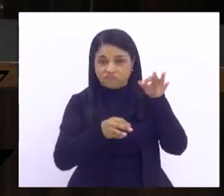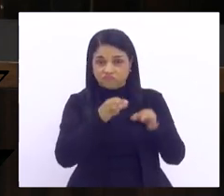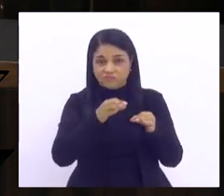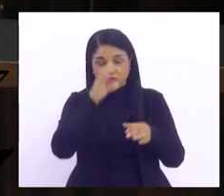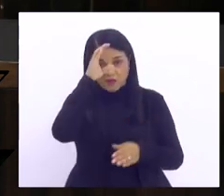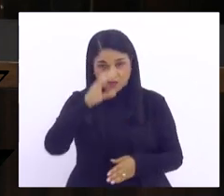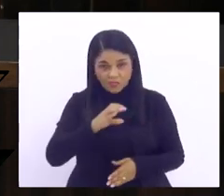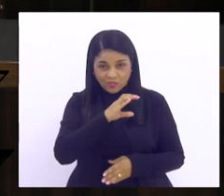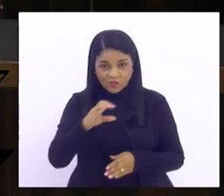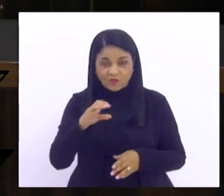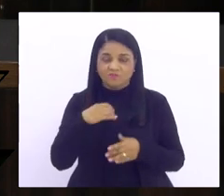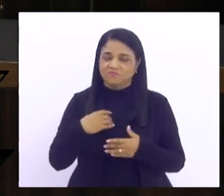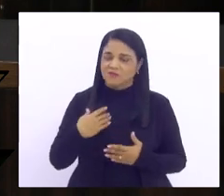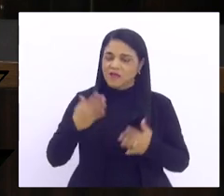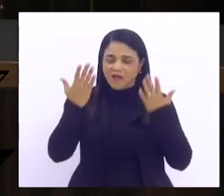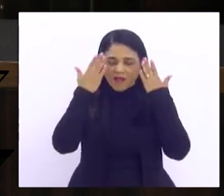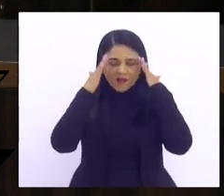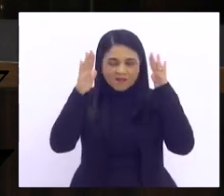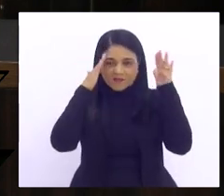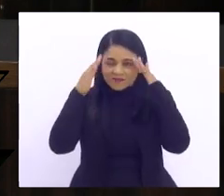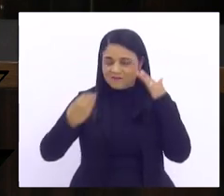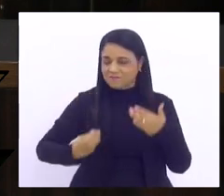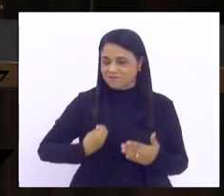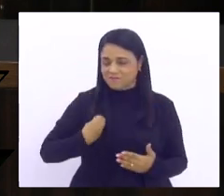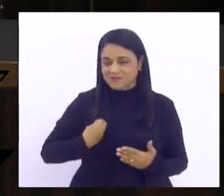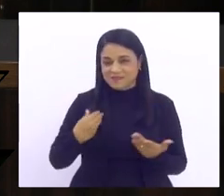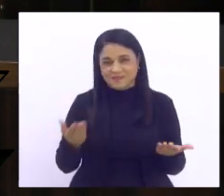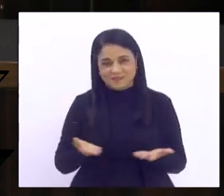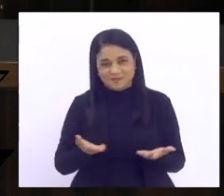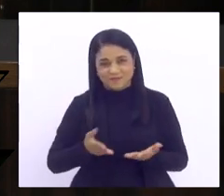com a presença de Vossa Excelência aqui na Alerj hoje.